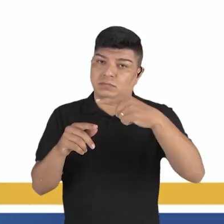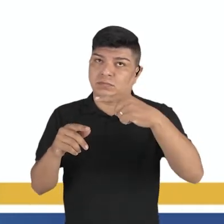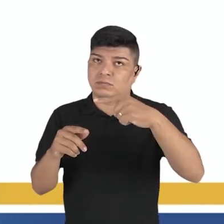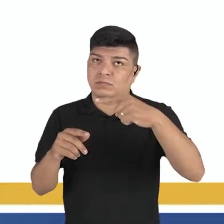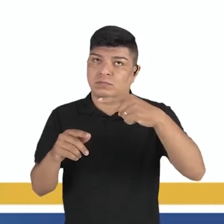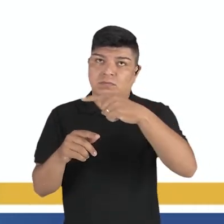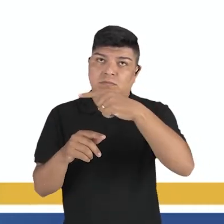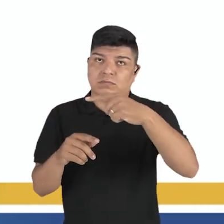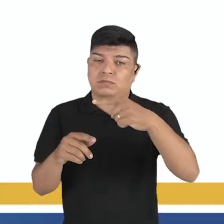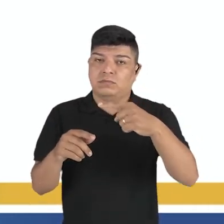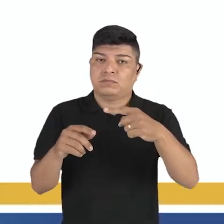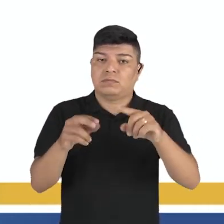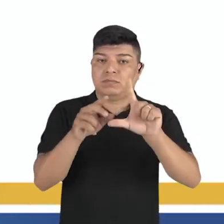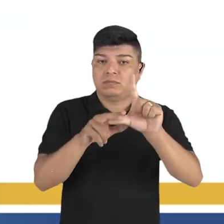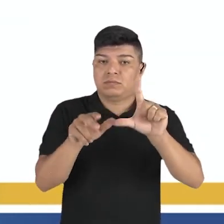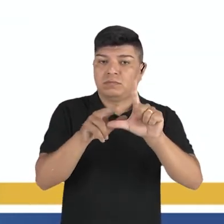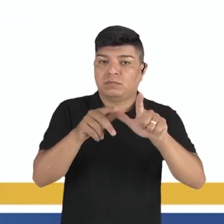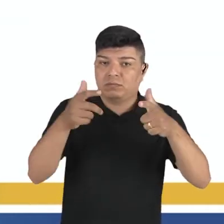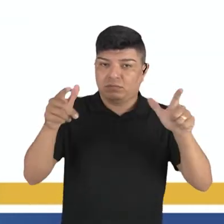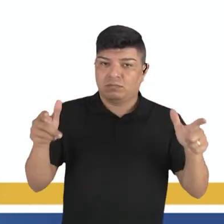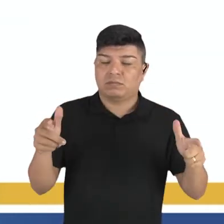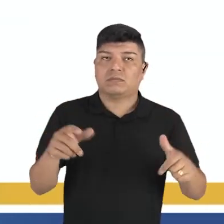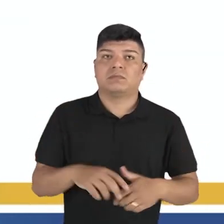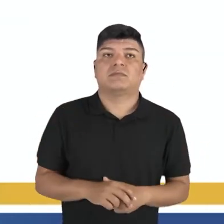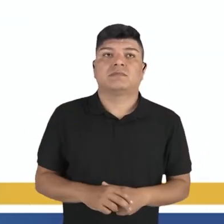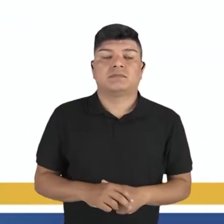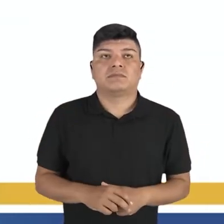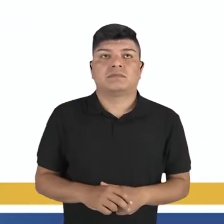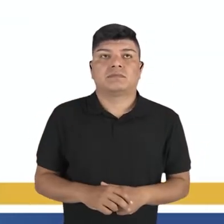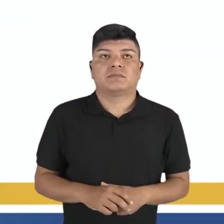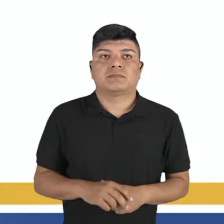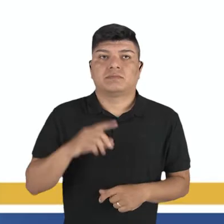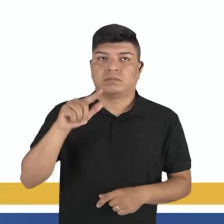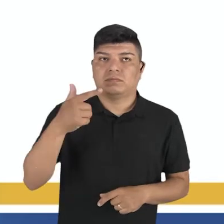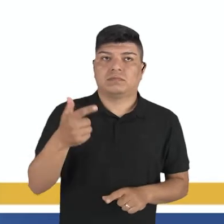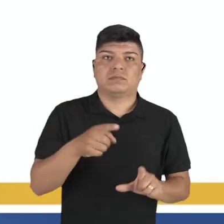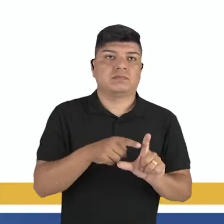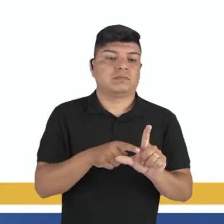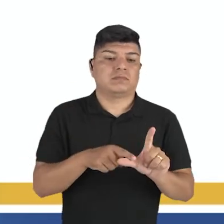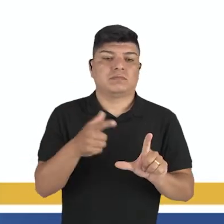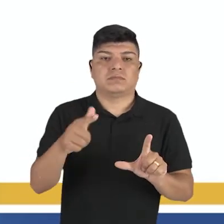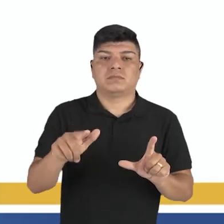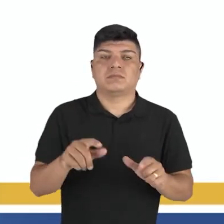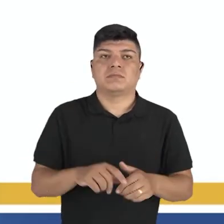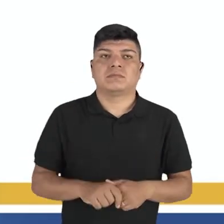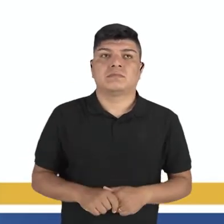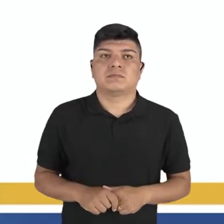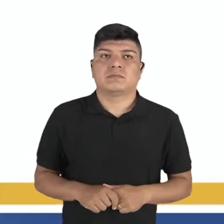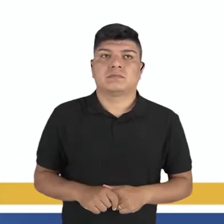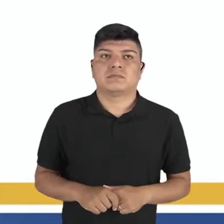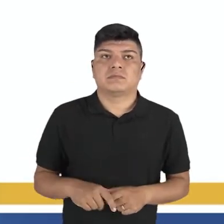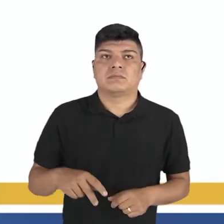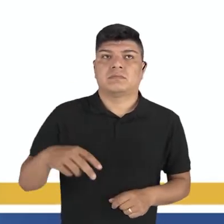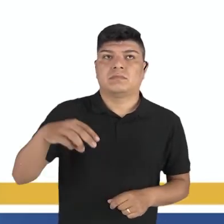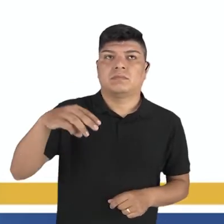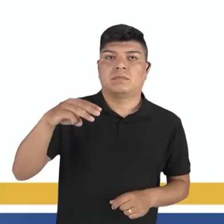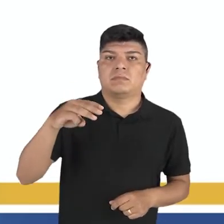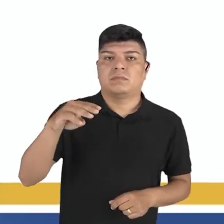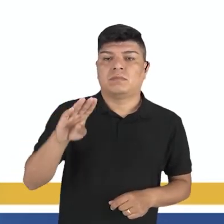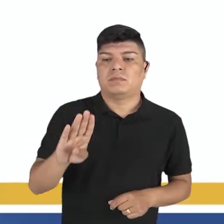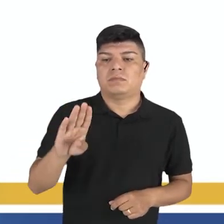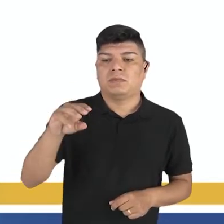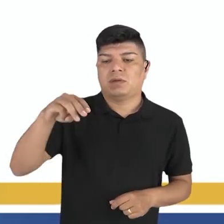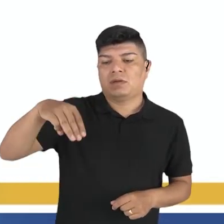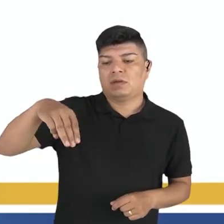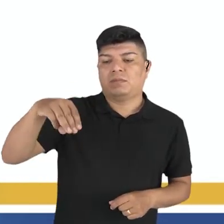minhas letras estão em maiúscula. Eu tenho esse meu outro ângulo, a notação é BMA, foi